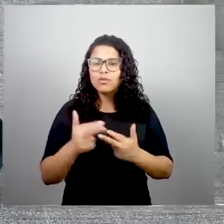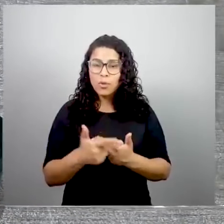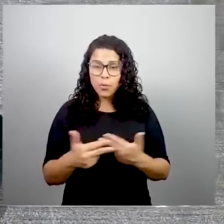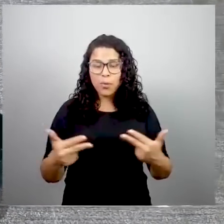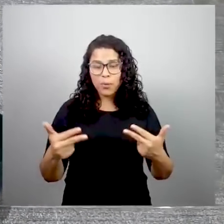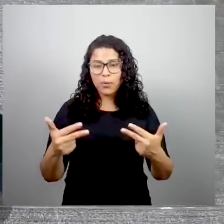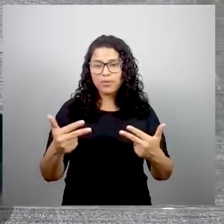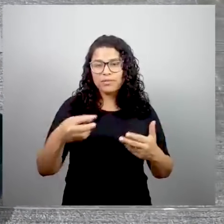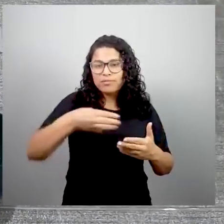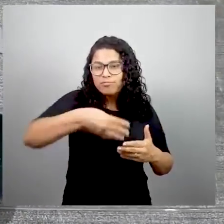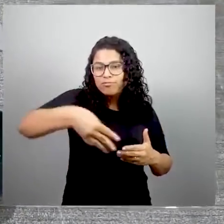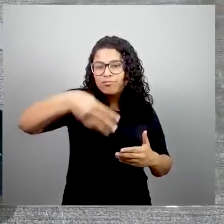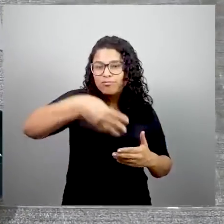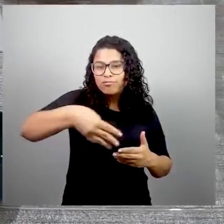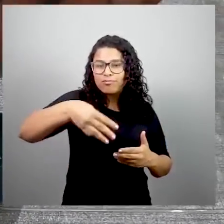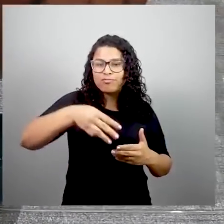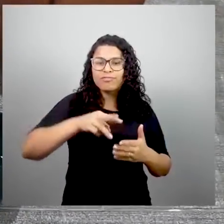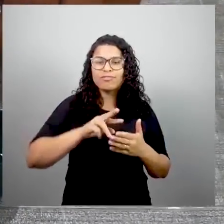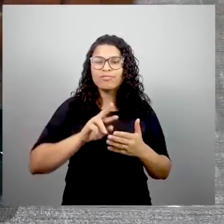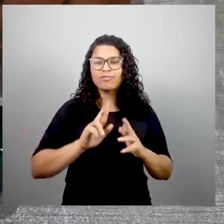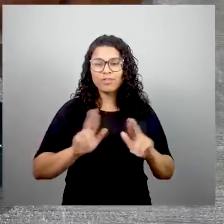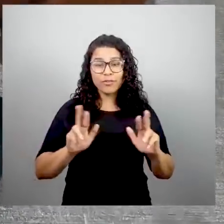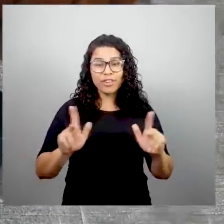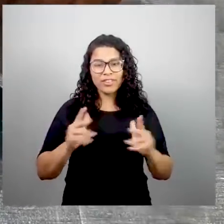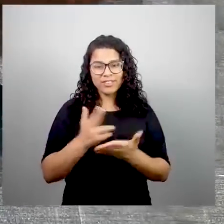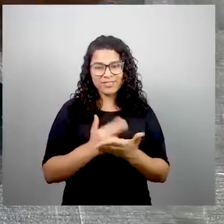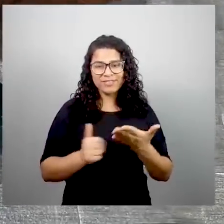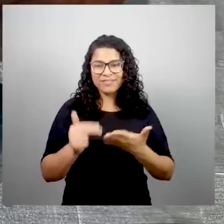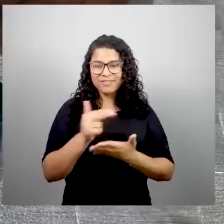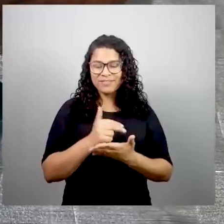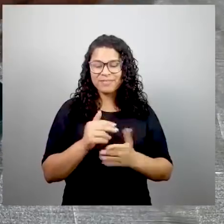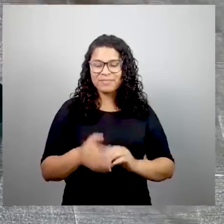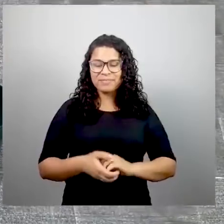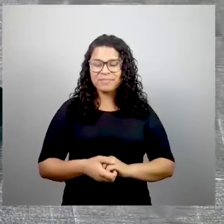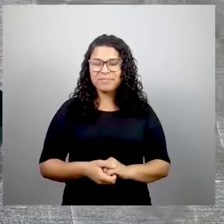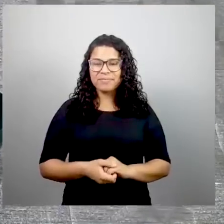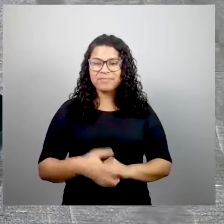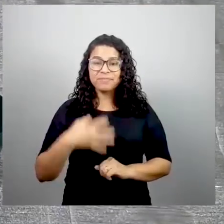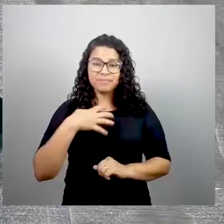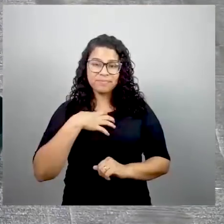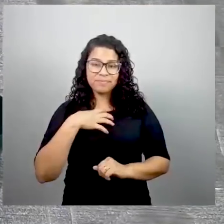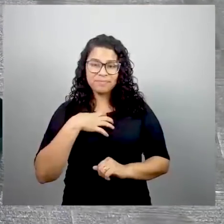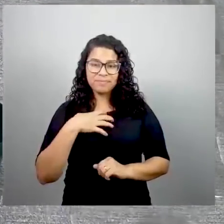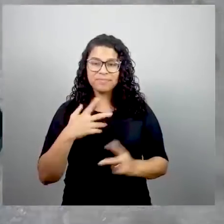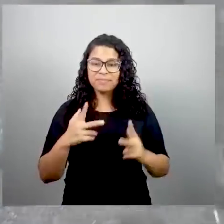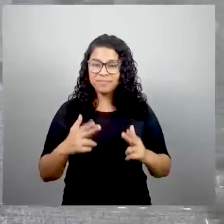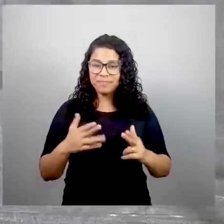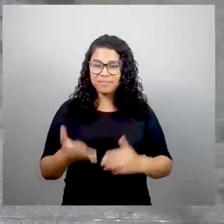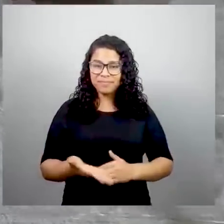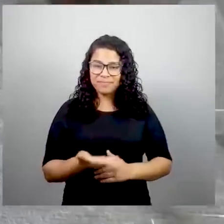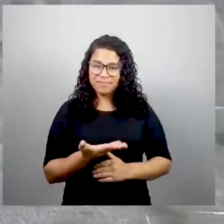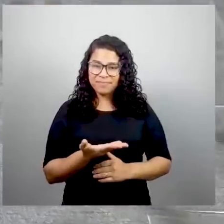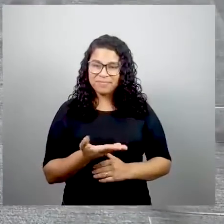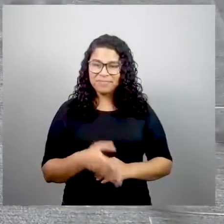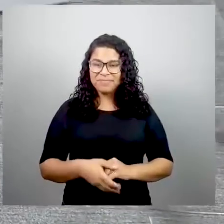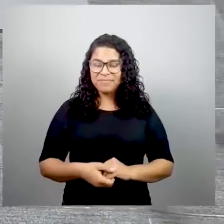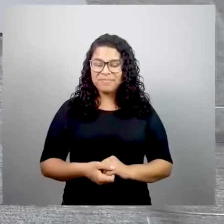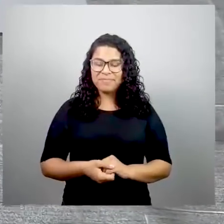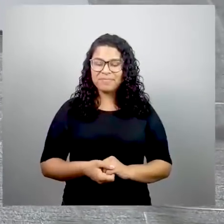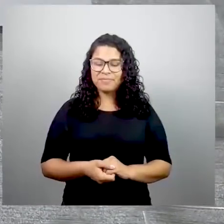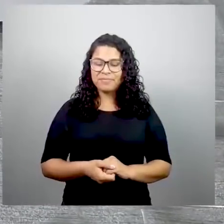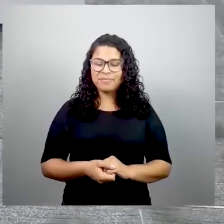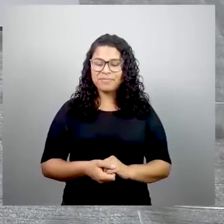várias coisas com garfinho, tá bom? Então, ó, por enquanto, o meu vai ficar assim. Isso